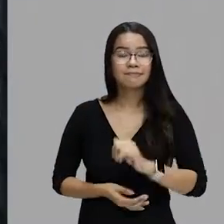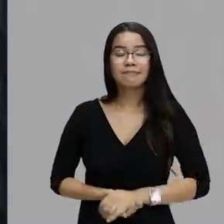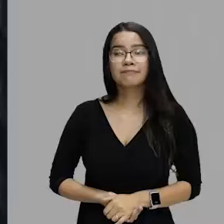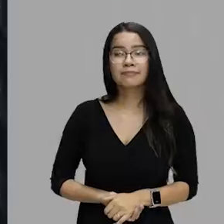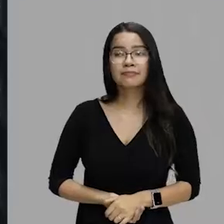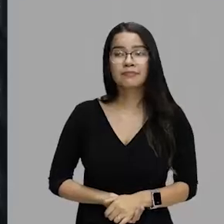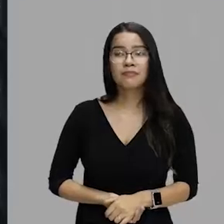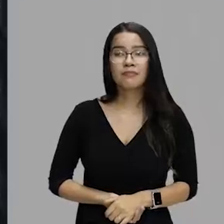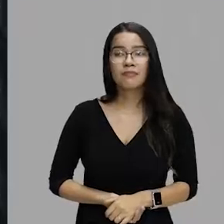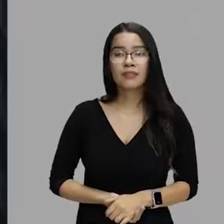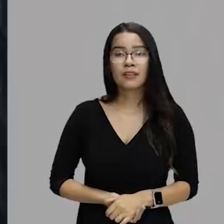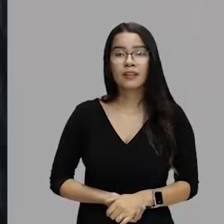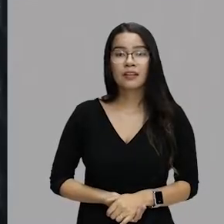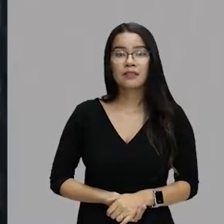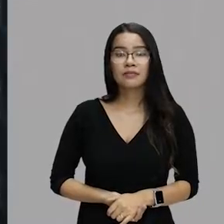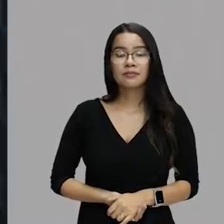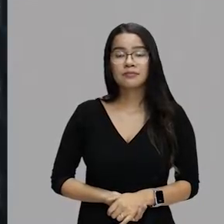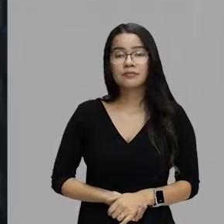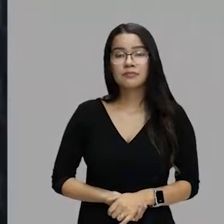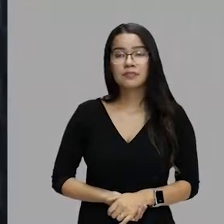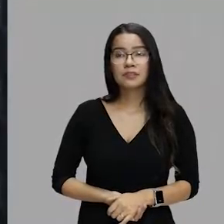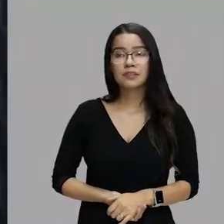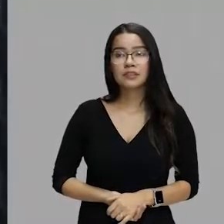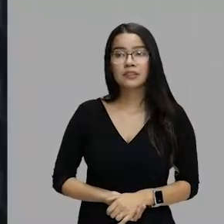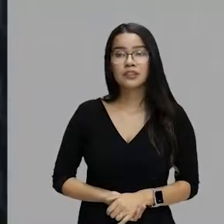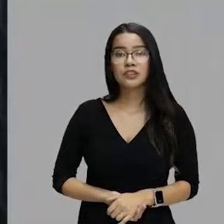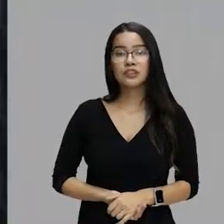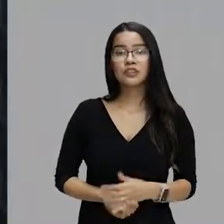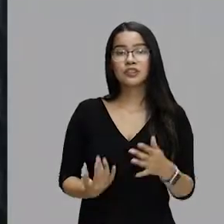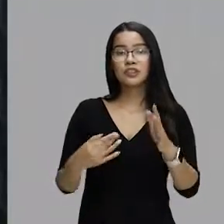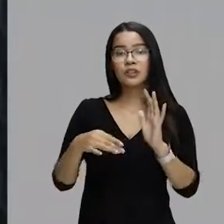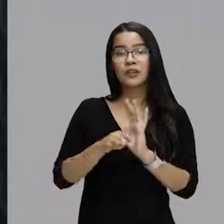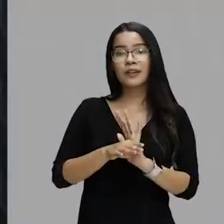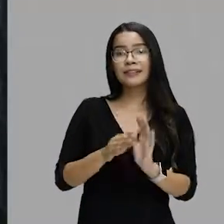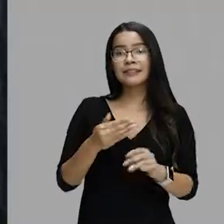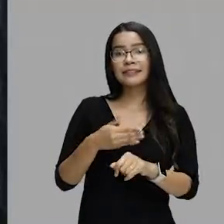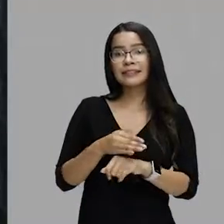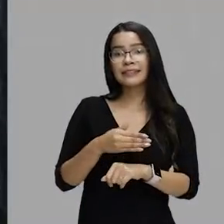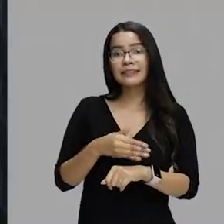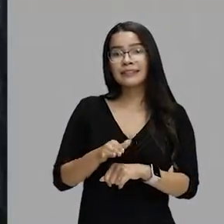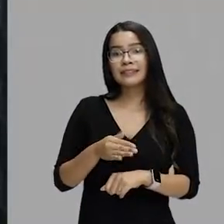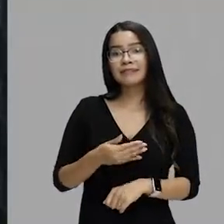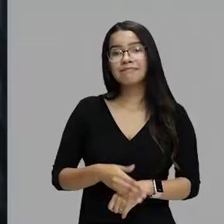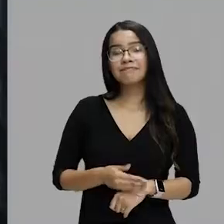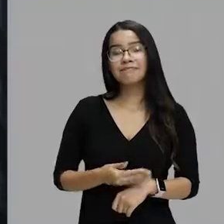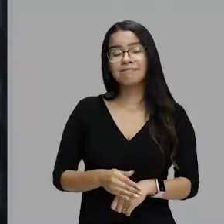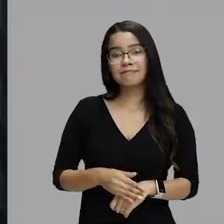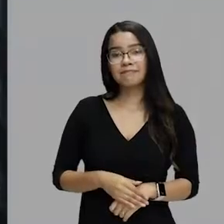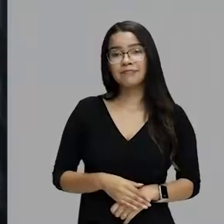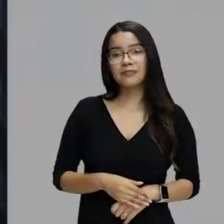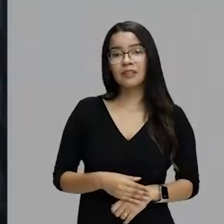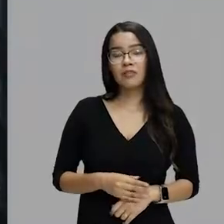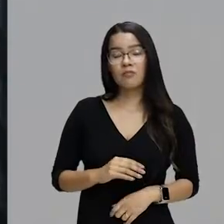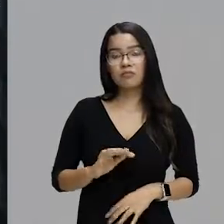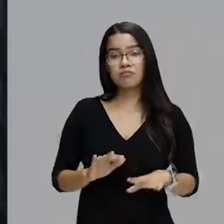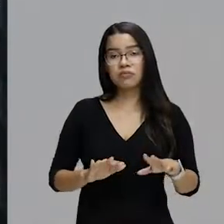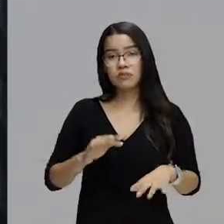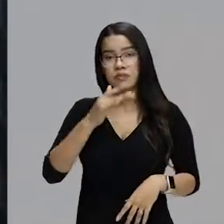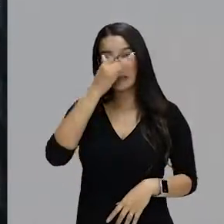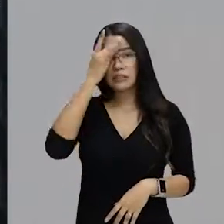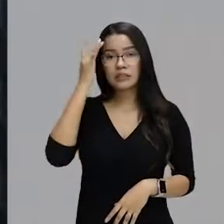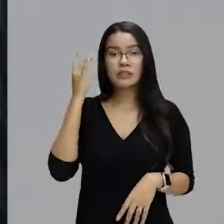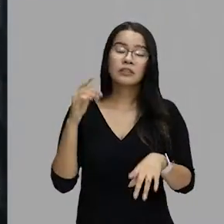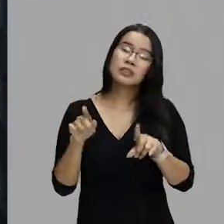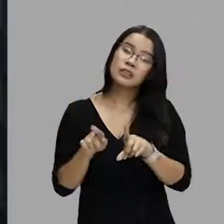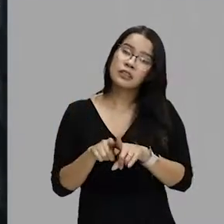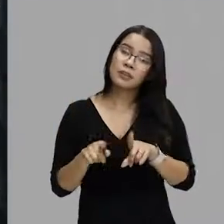a Central de Inteligência Norte-Americana, ela chegou a treinar alguns desses anticastristas que